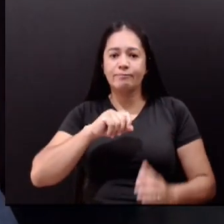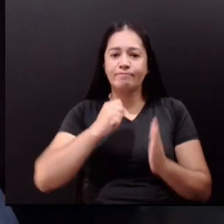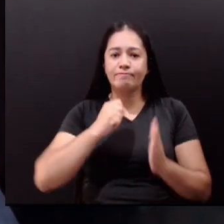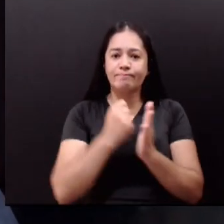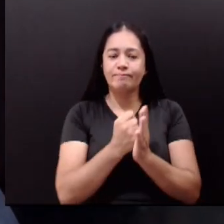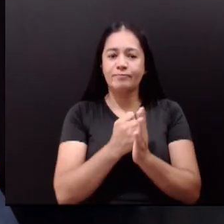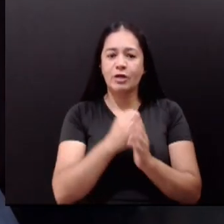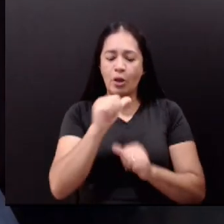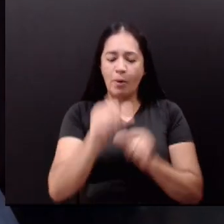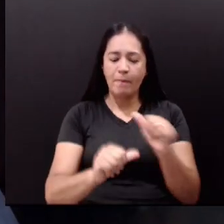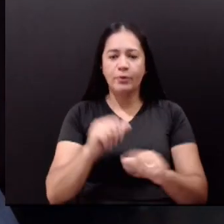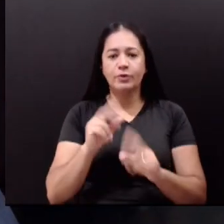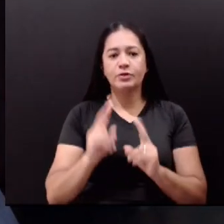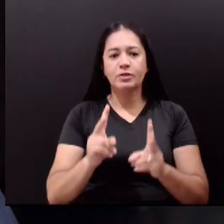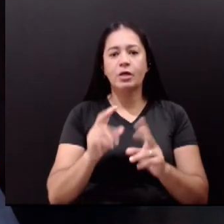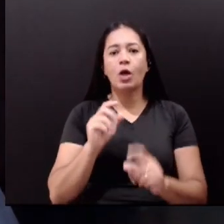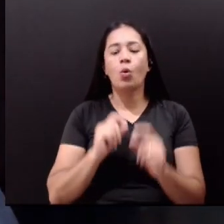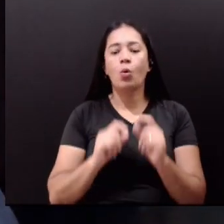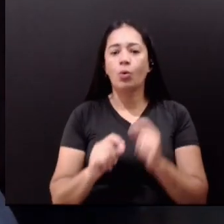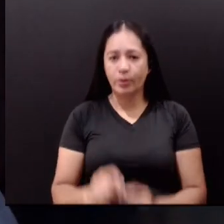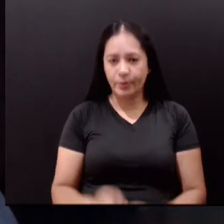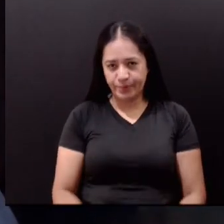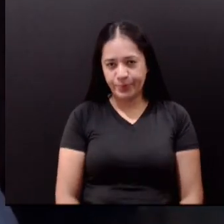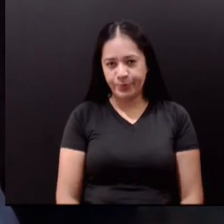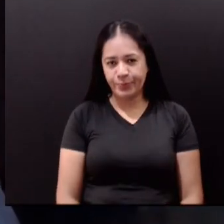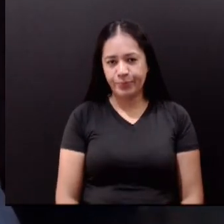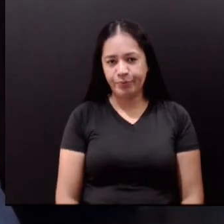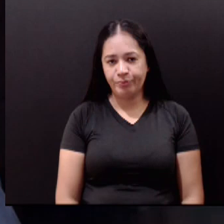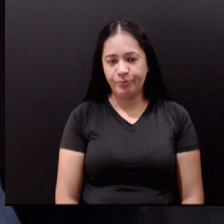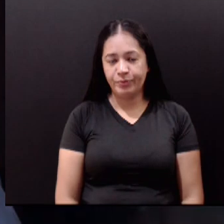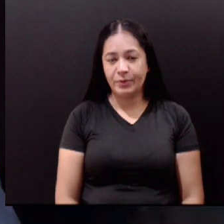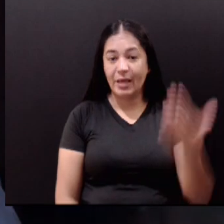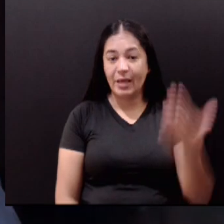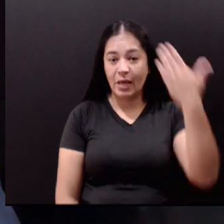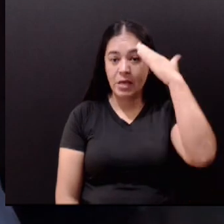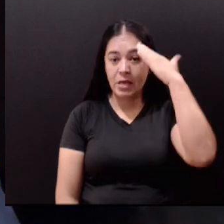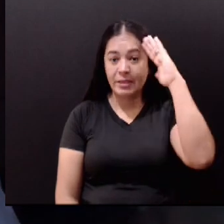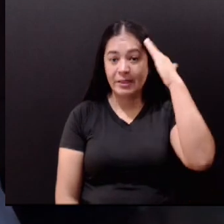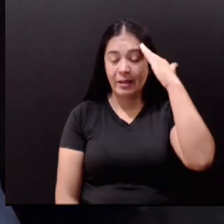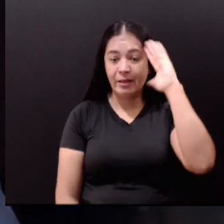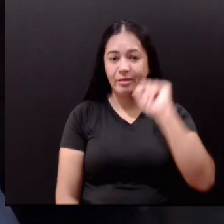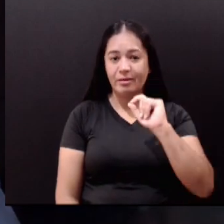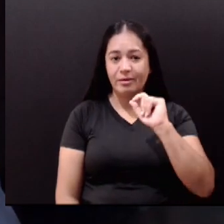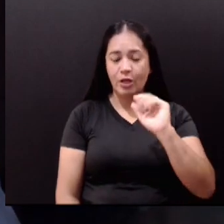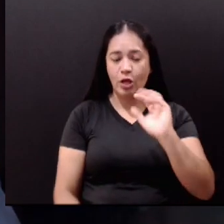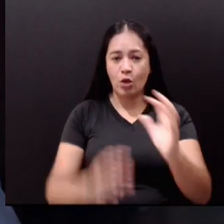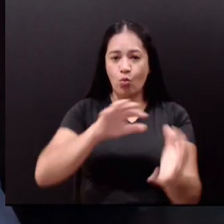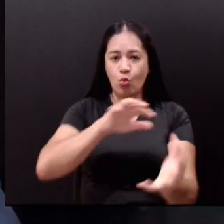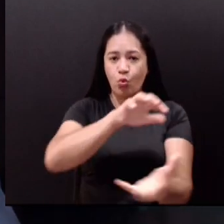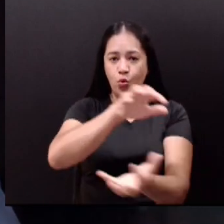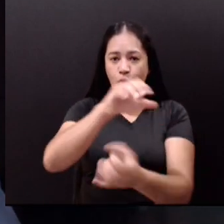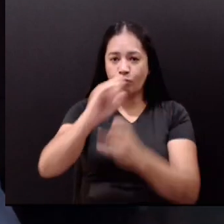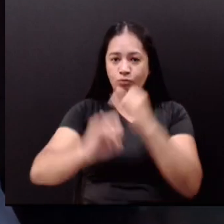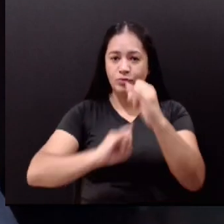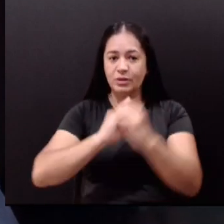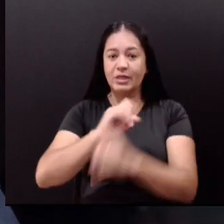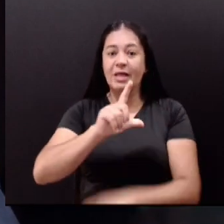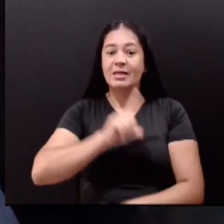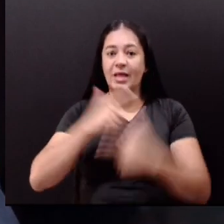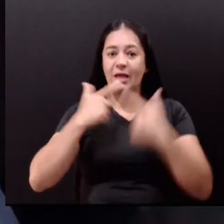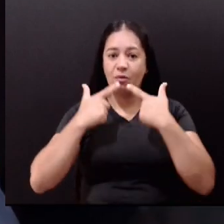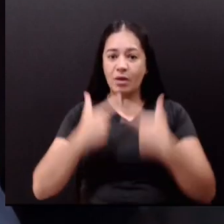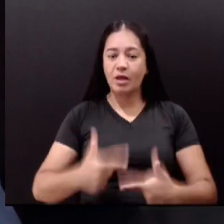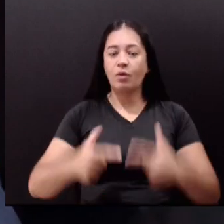é justamente, entender, né, que o mundo digital tem uma linguagem própria, tem uma linguagem dinâmica e muito